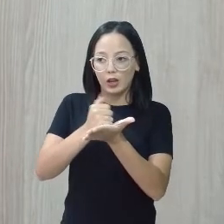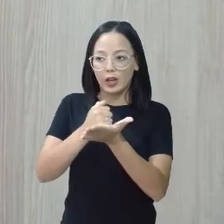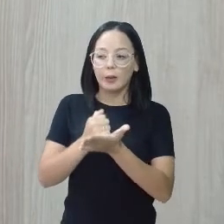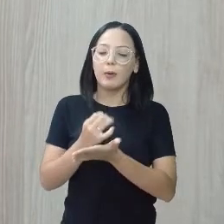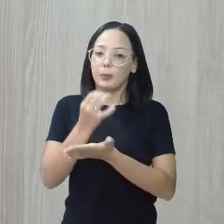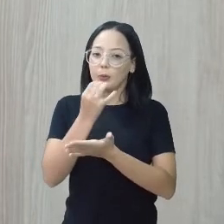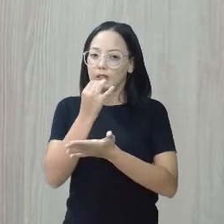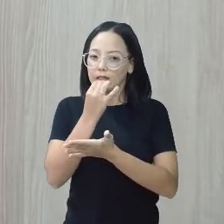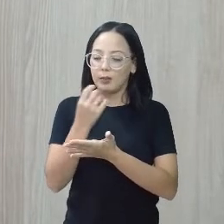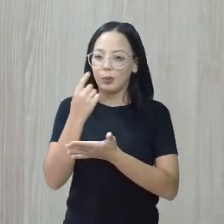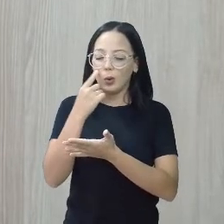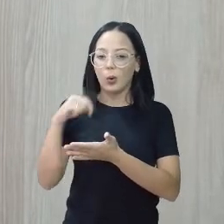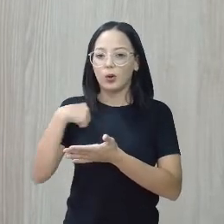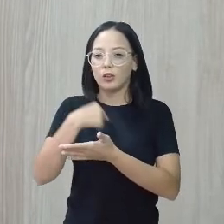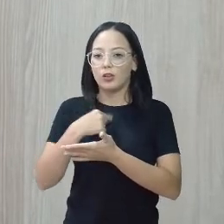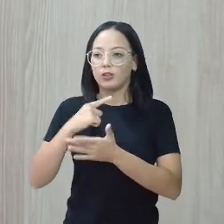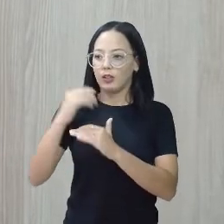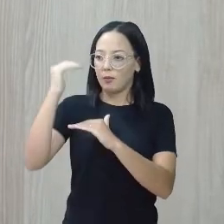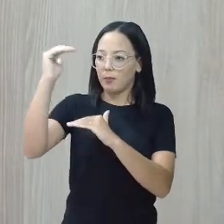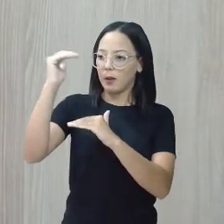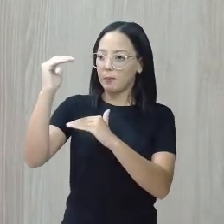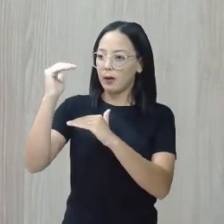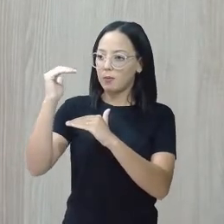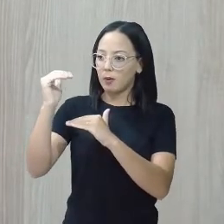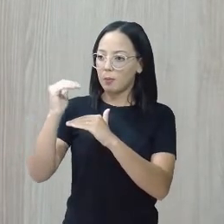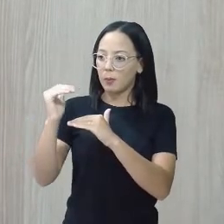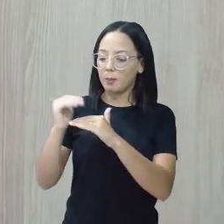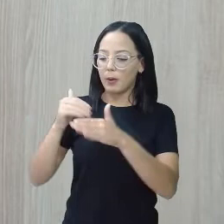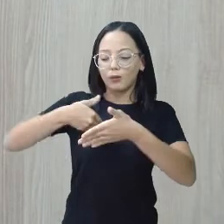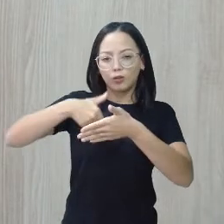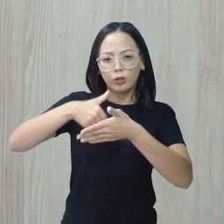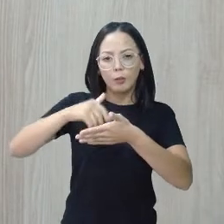exemplo, quando a gente tem a escalação, nesses